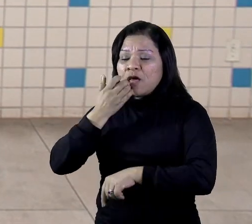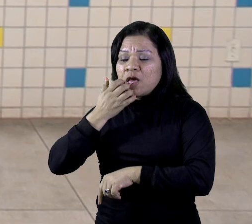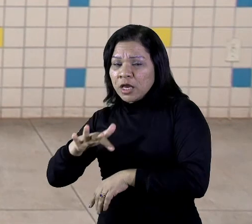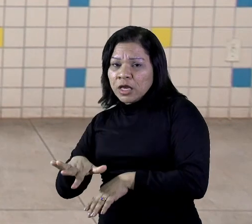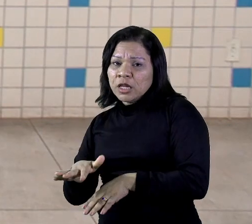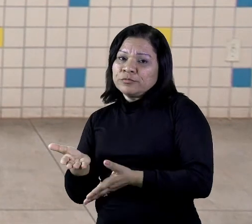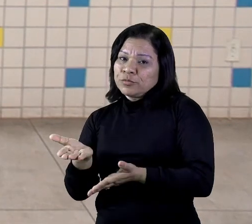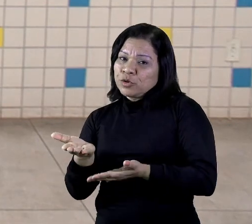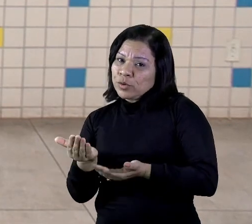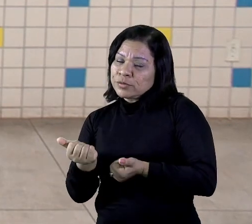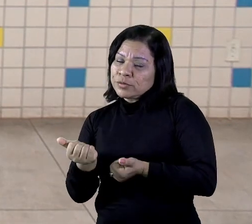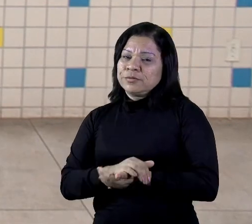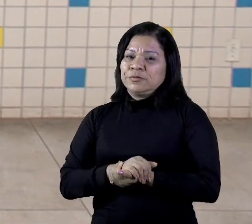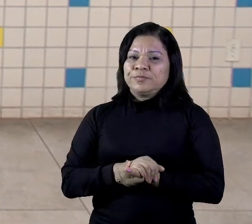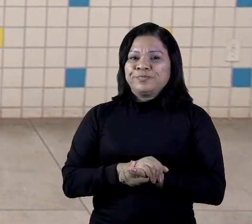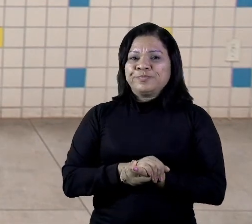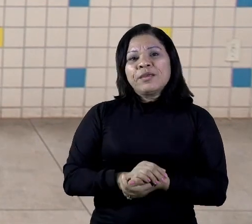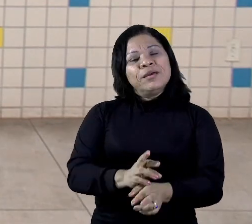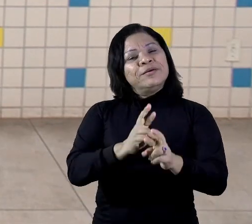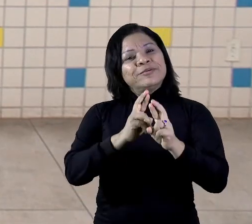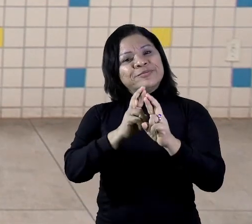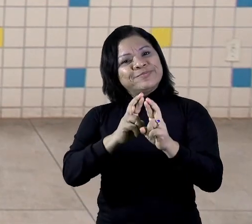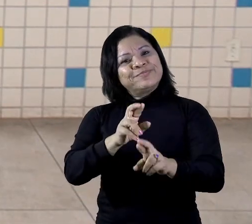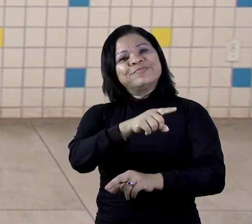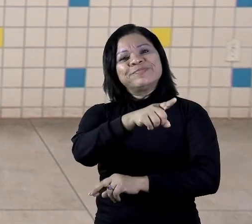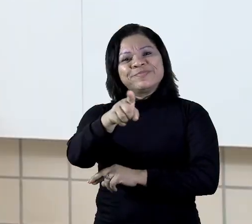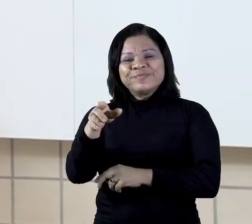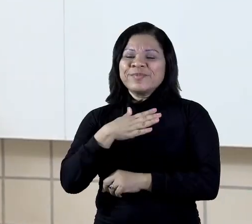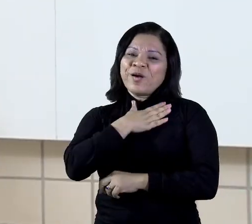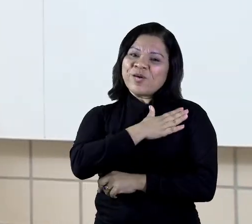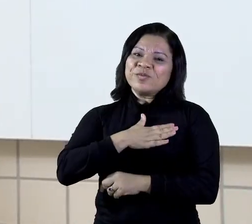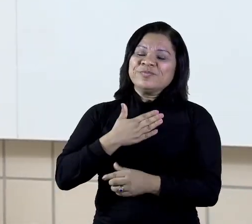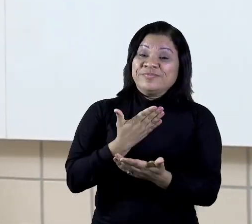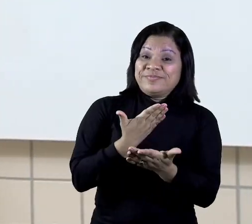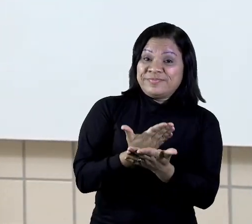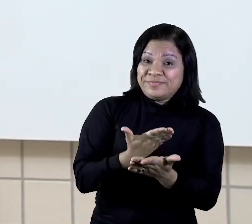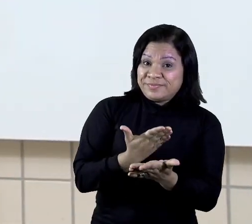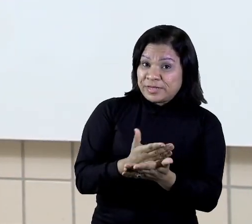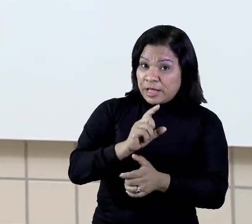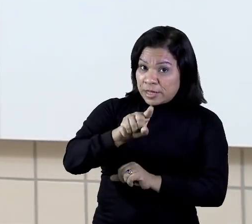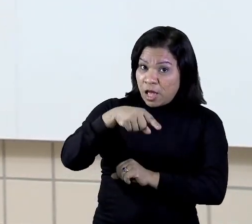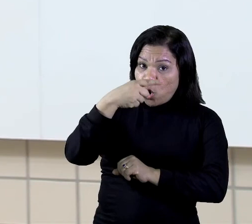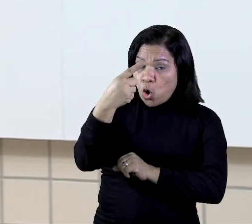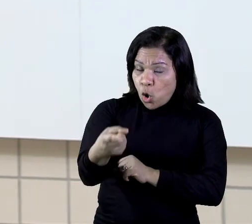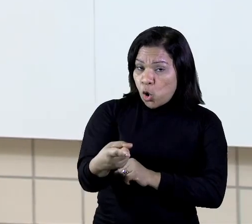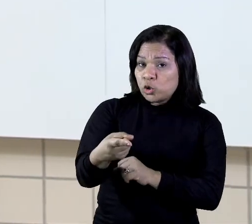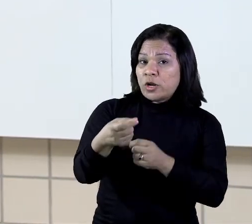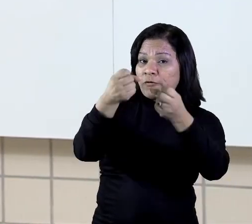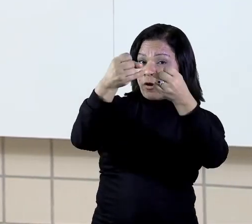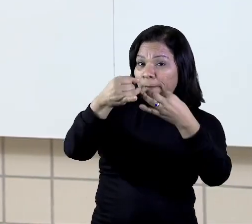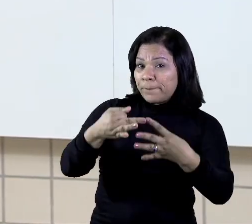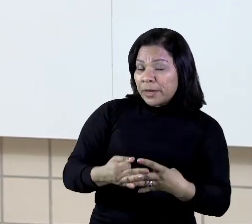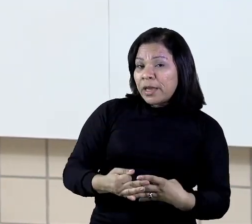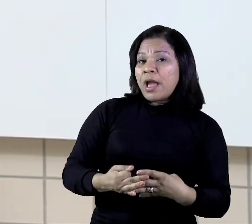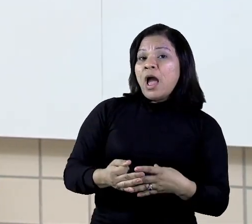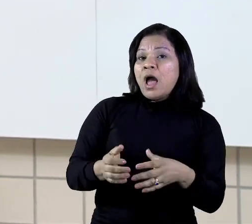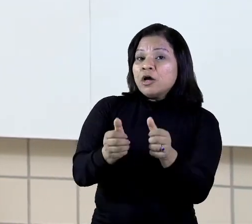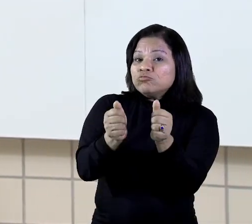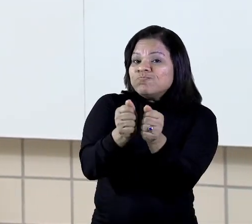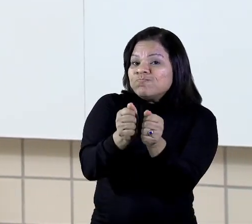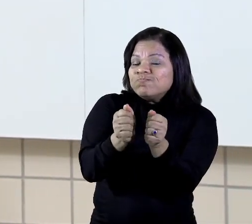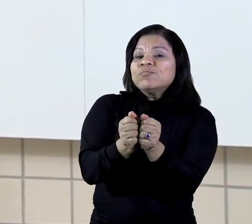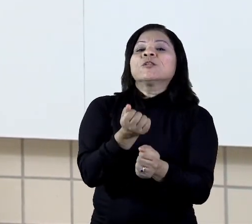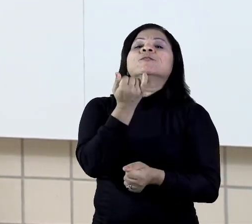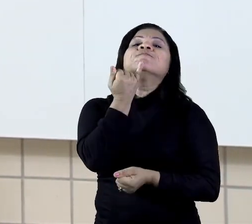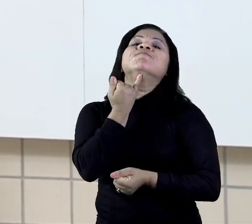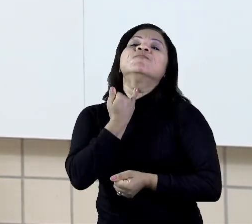espero que vocês tenham gostado da aula. Na próxima aula nós vamos falar sobre o sistema nervoso, né? Hoje a gente falou do sistema muscular